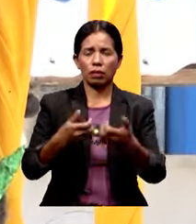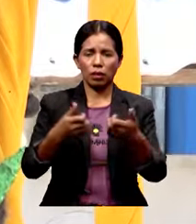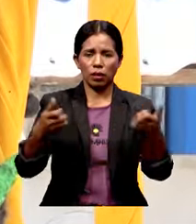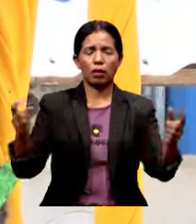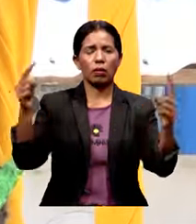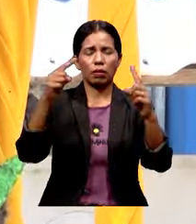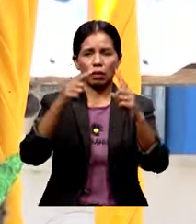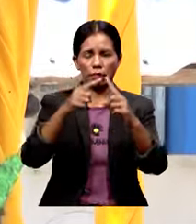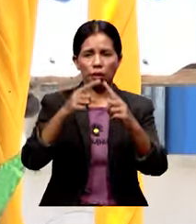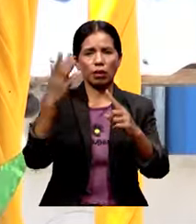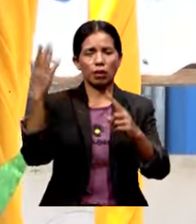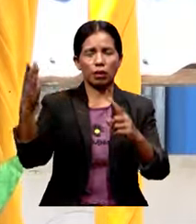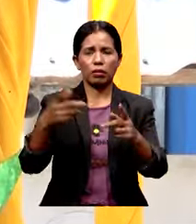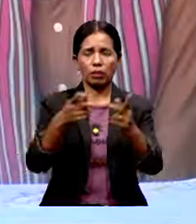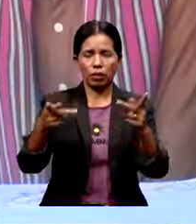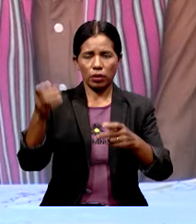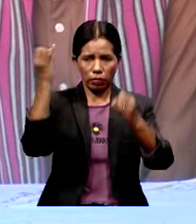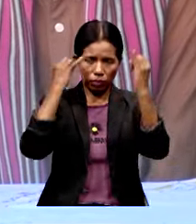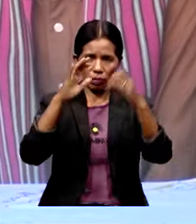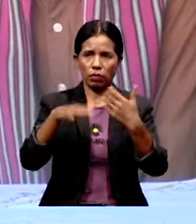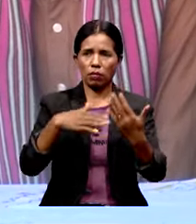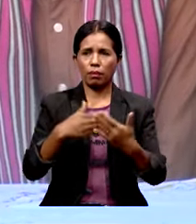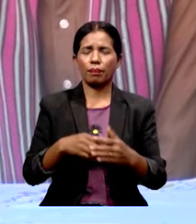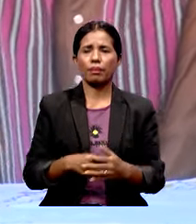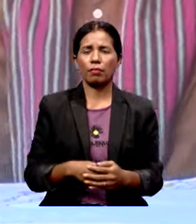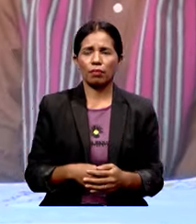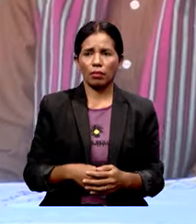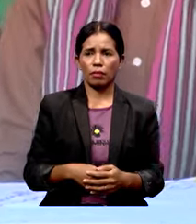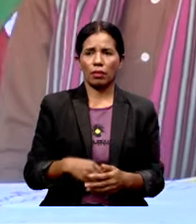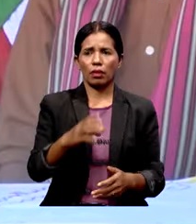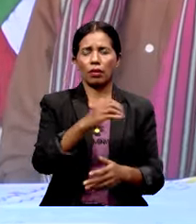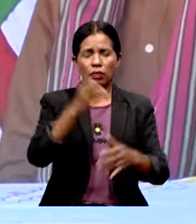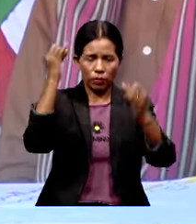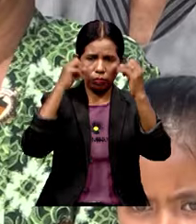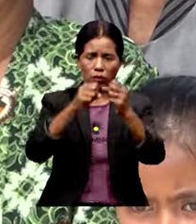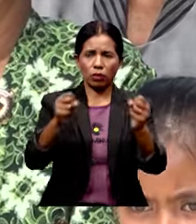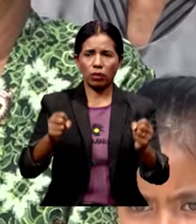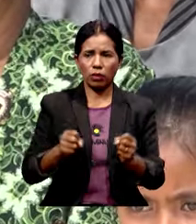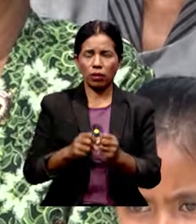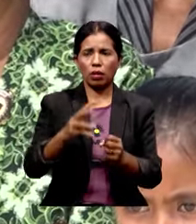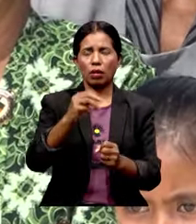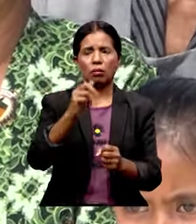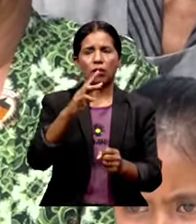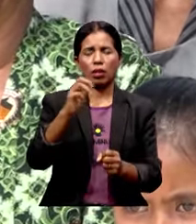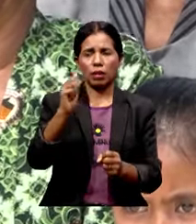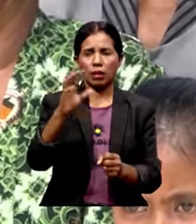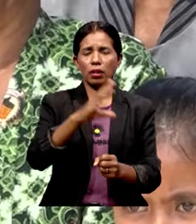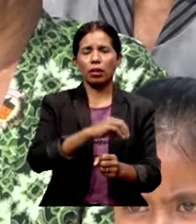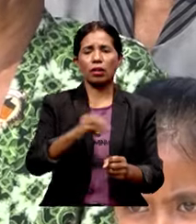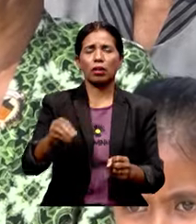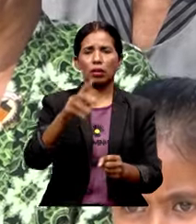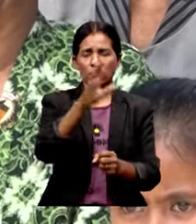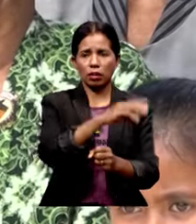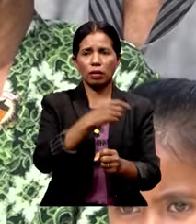bai centro informação itu. Coordenador Centro de Informação Suku Lontas, Aires Maria do Rosário da Cruz, Orgulho